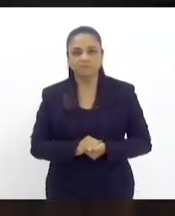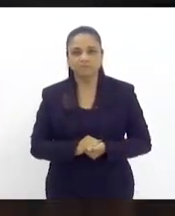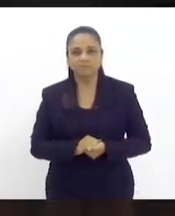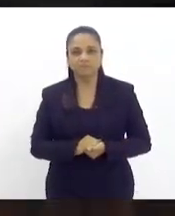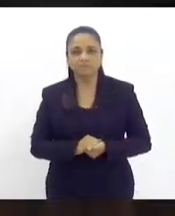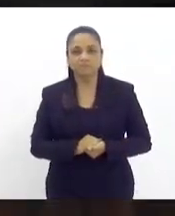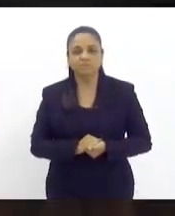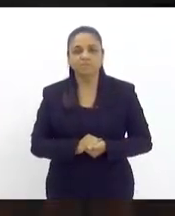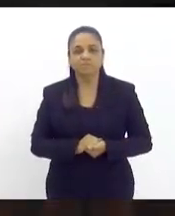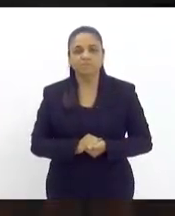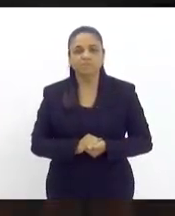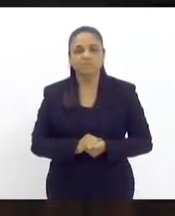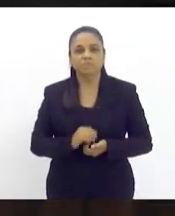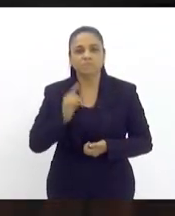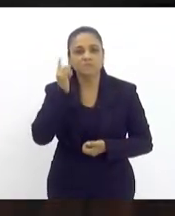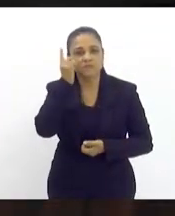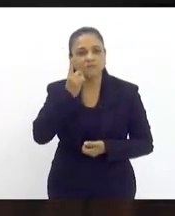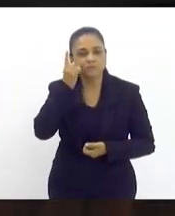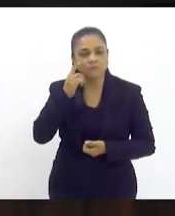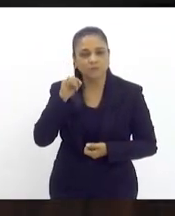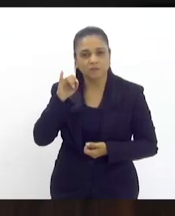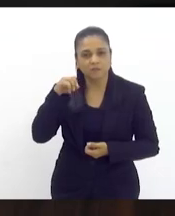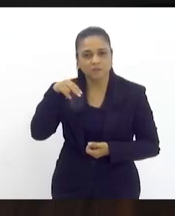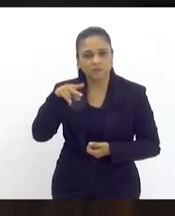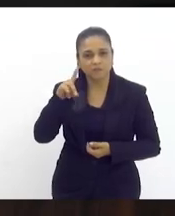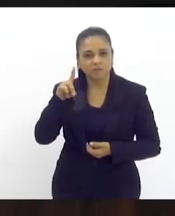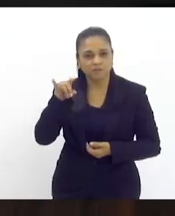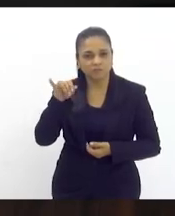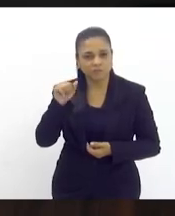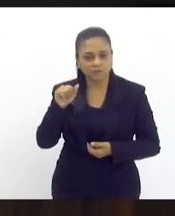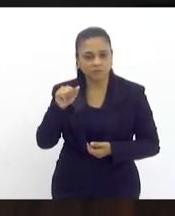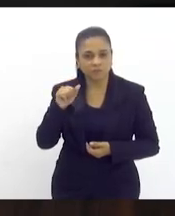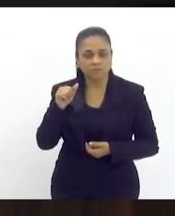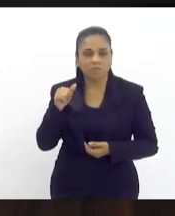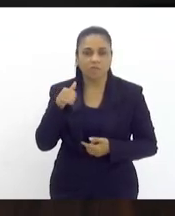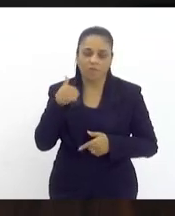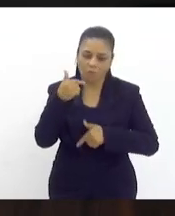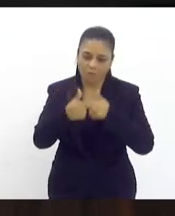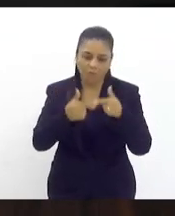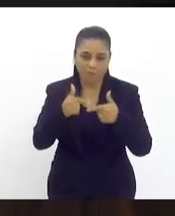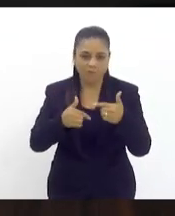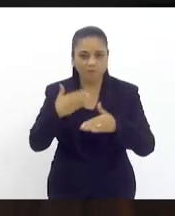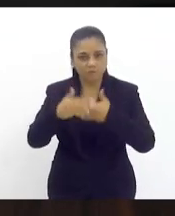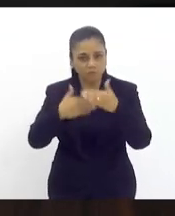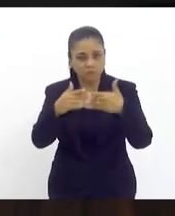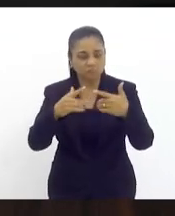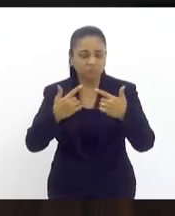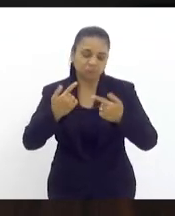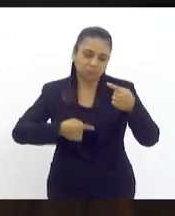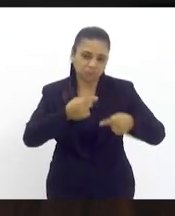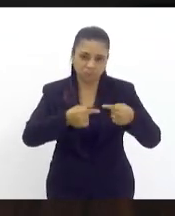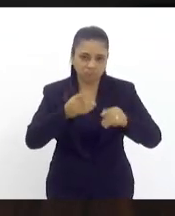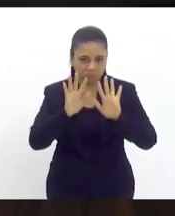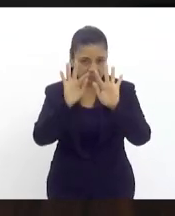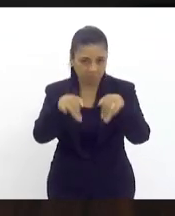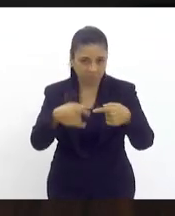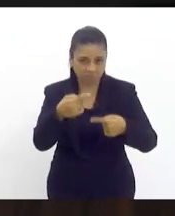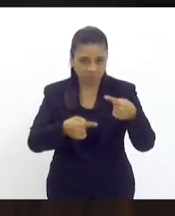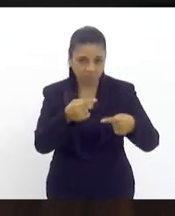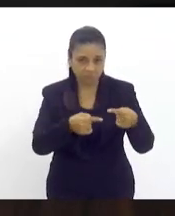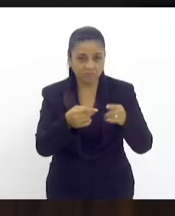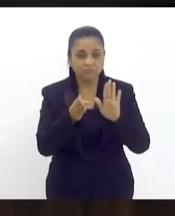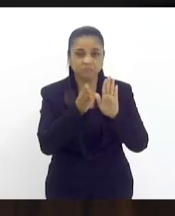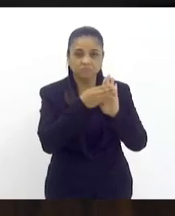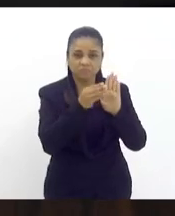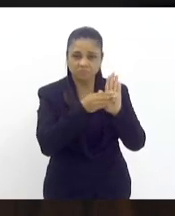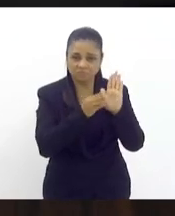deputada deputadaídia Então vou avançar aqui não havendo mais Quem Queira discutir encerrada discussão presente proposição